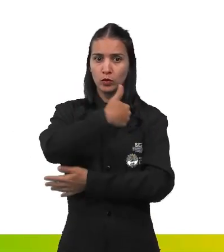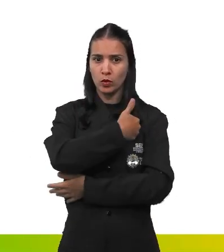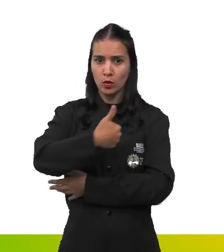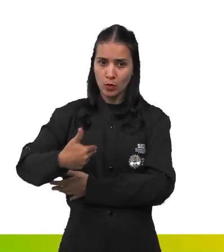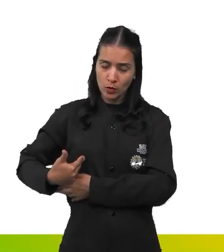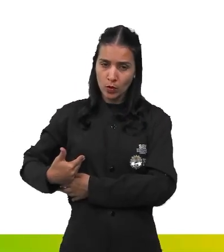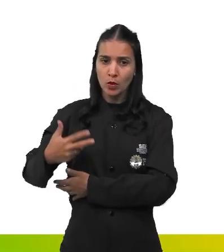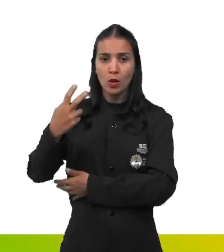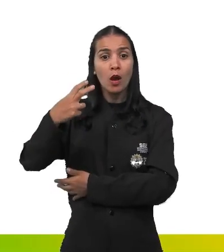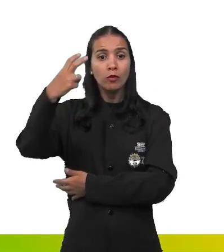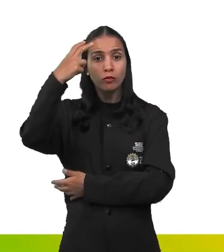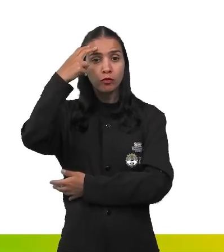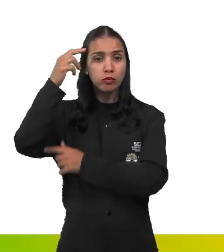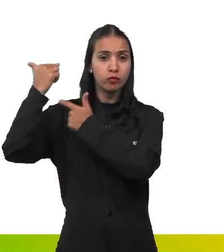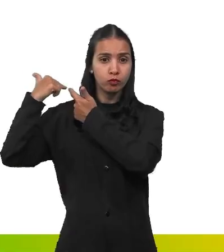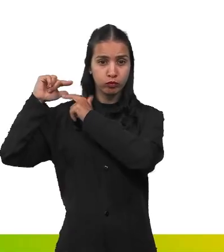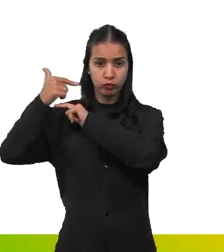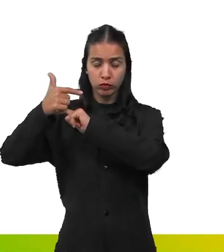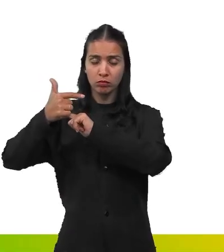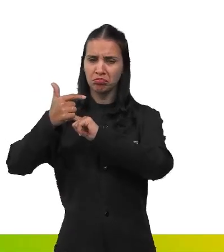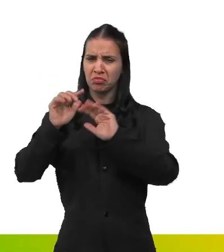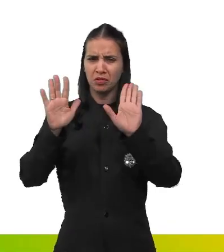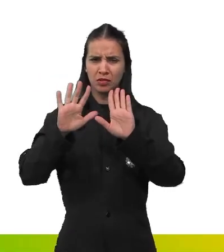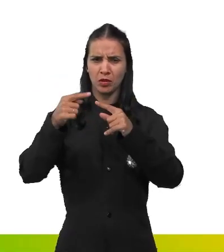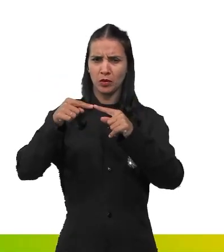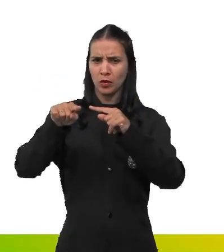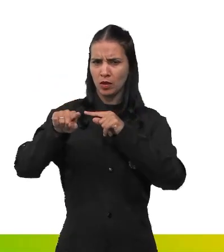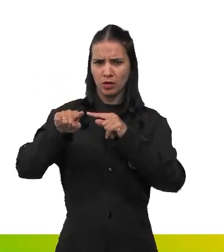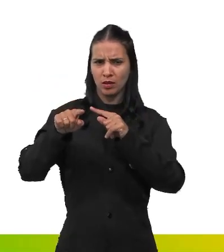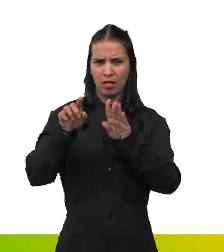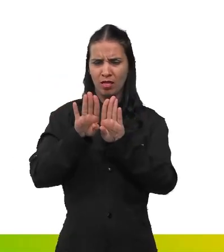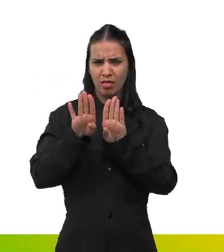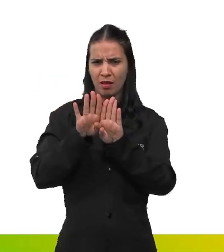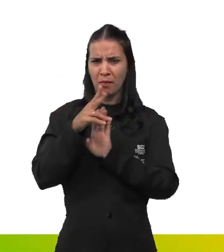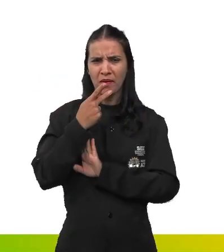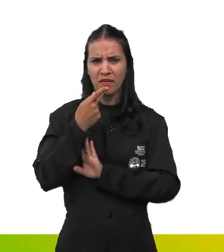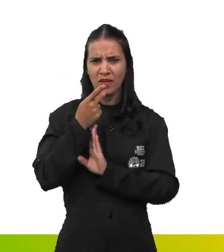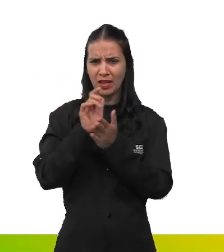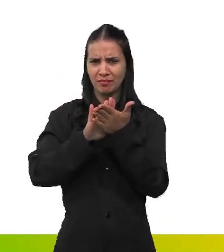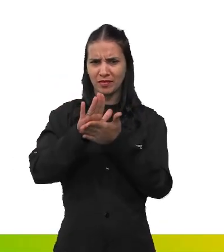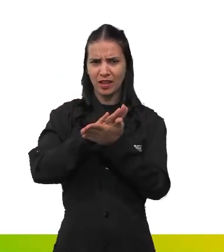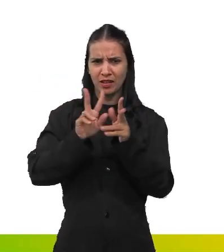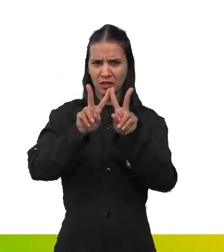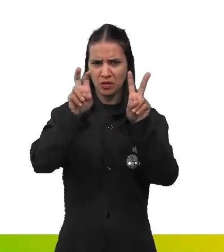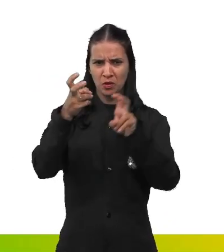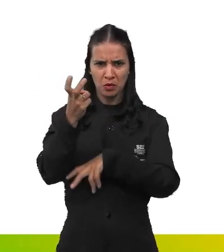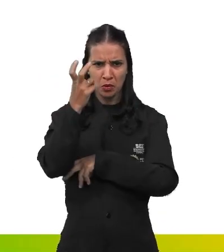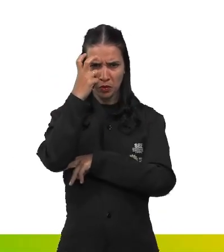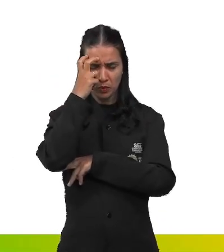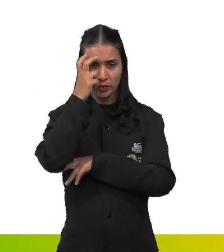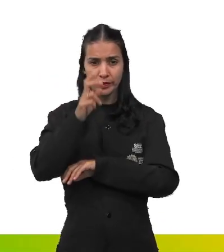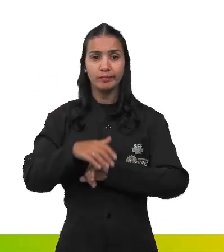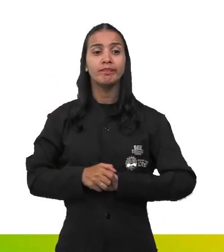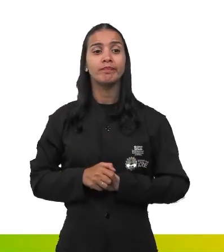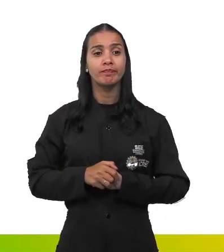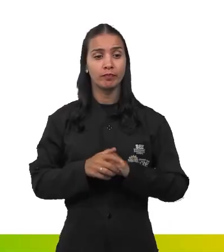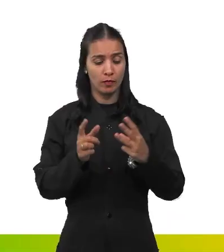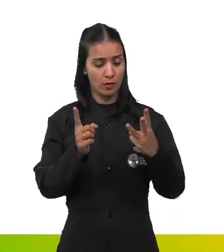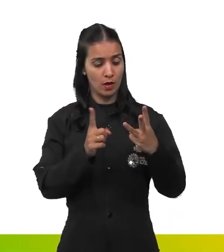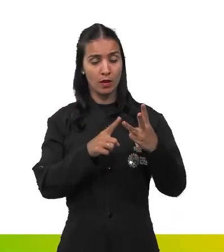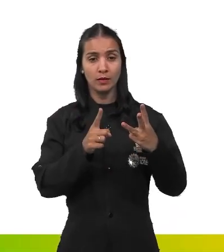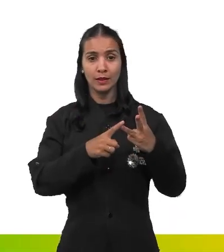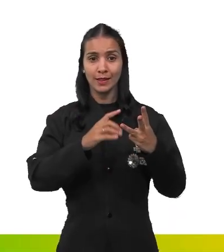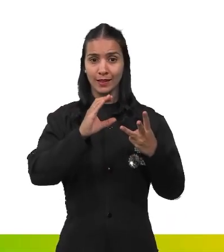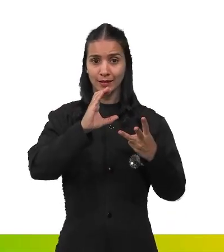não está falando sobre cultura tradicional, e sim sobre a cultura tecnológica, né? Perda de presenças